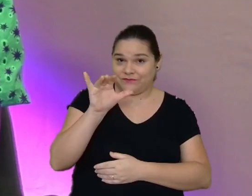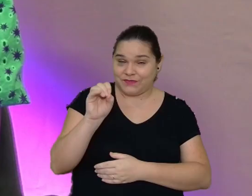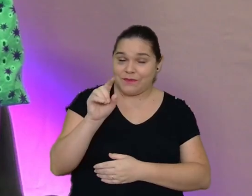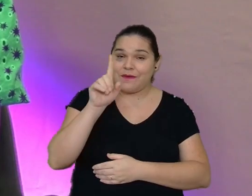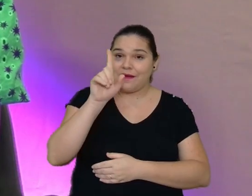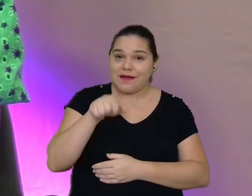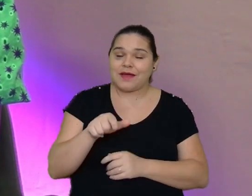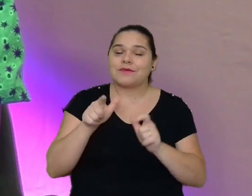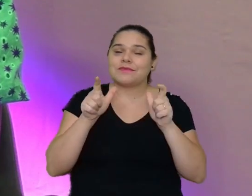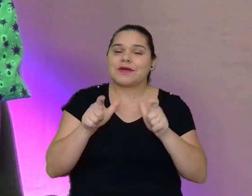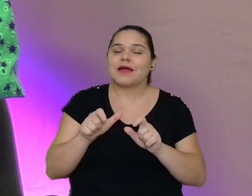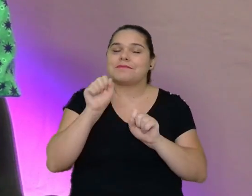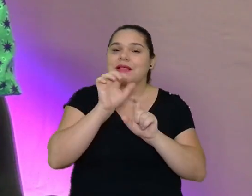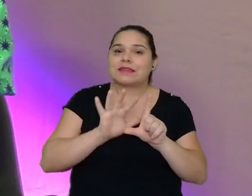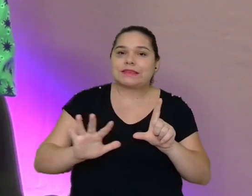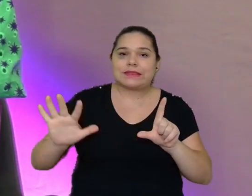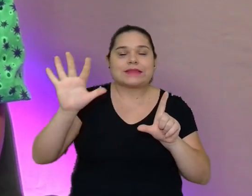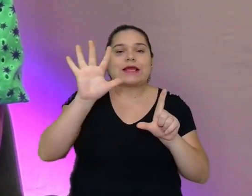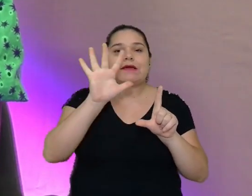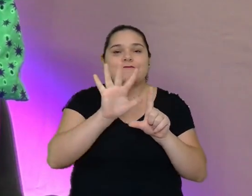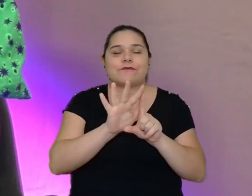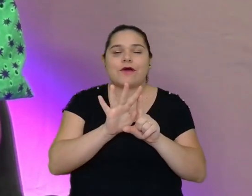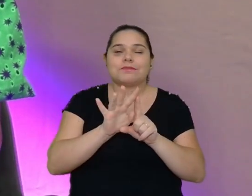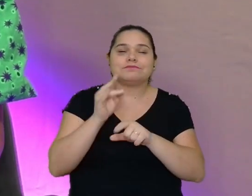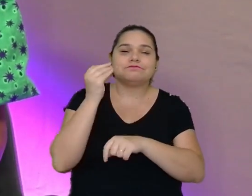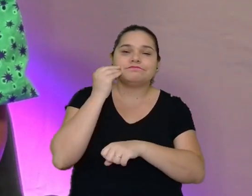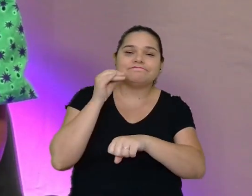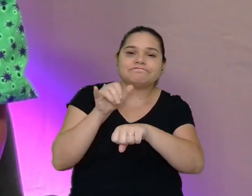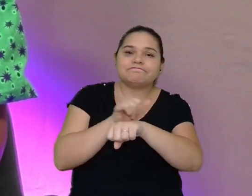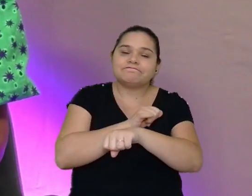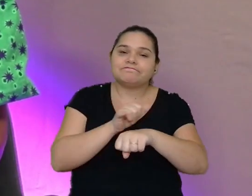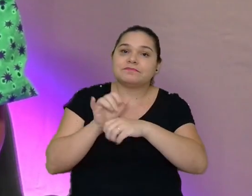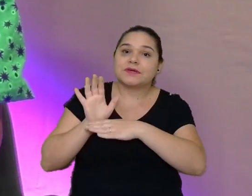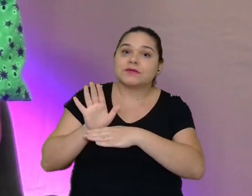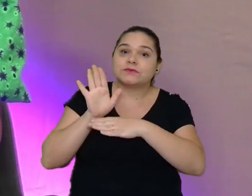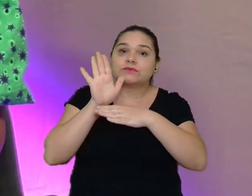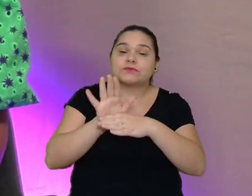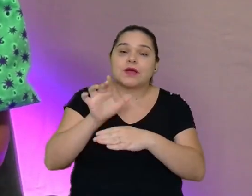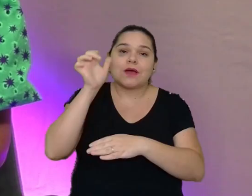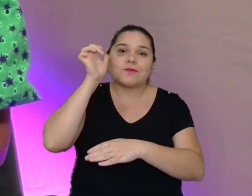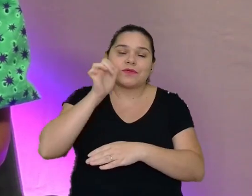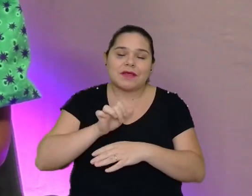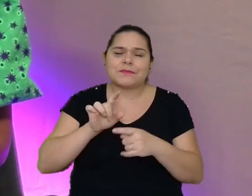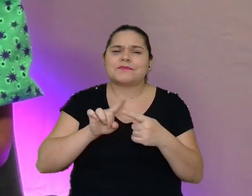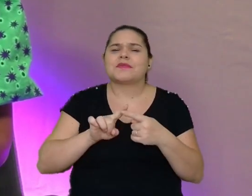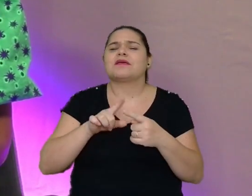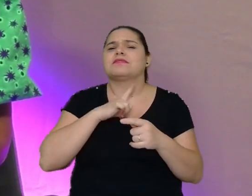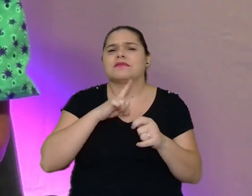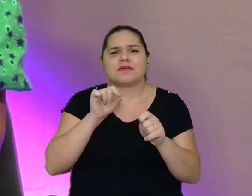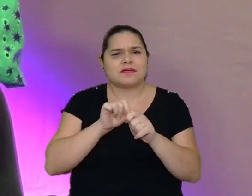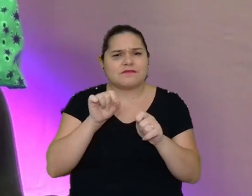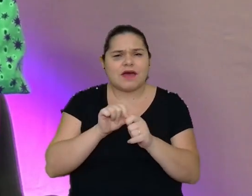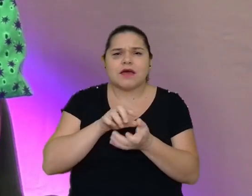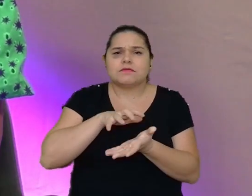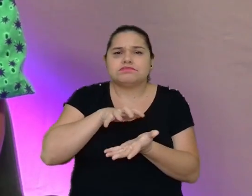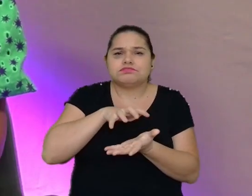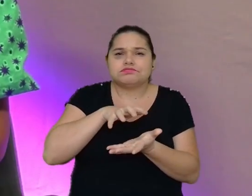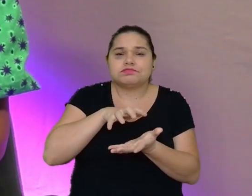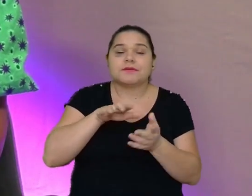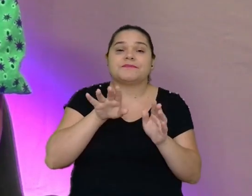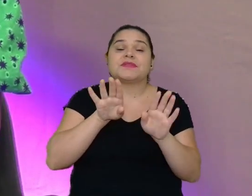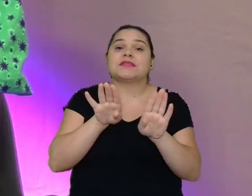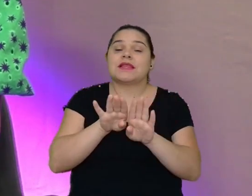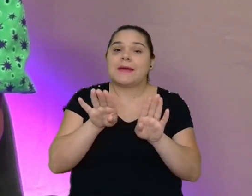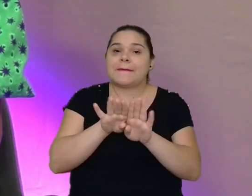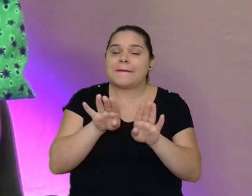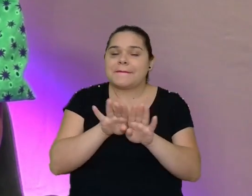feminina. Então, a gente faz desde ferramentas como lubrificantes, vibradores, a partir da perspectiva feminina, criado por